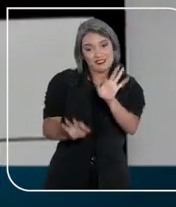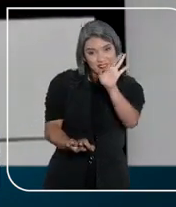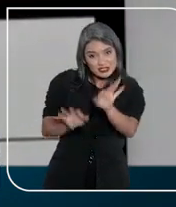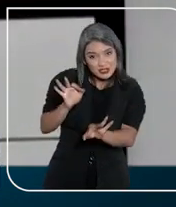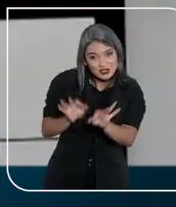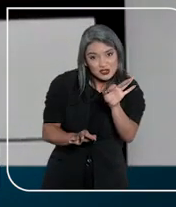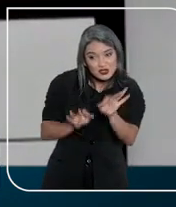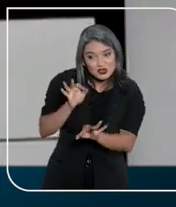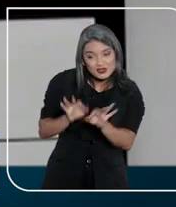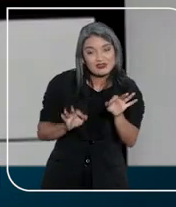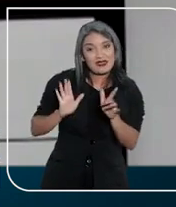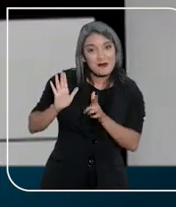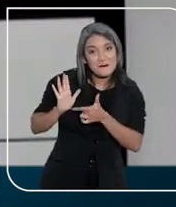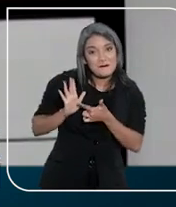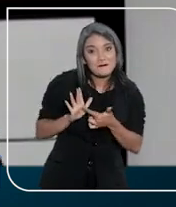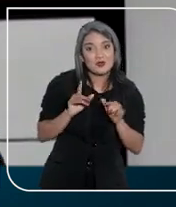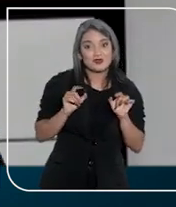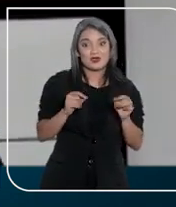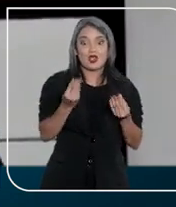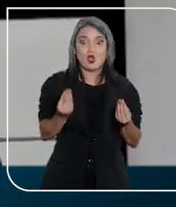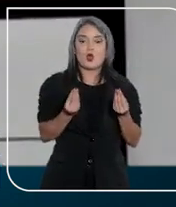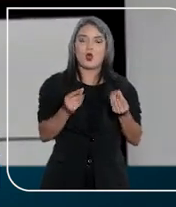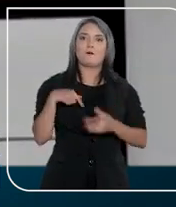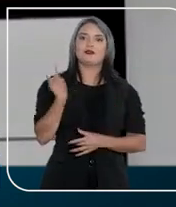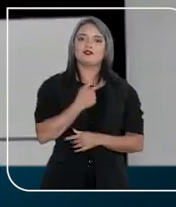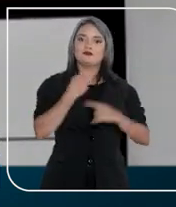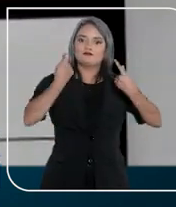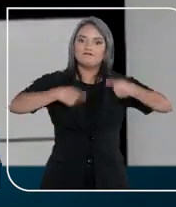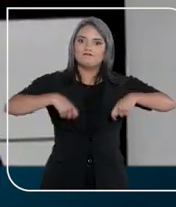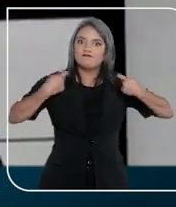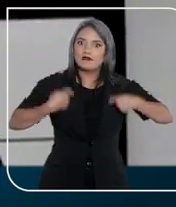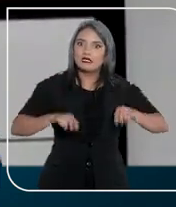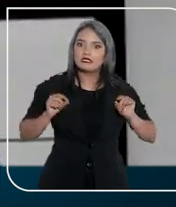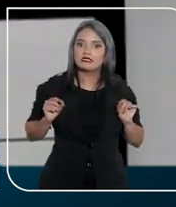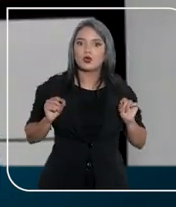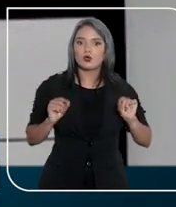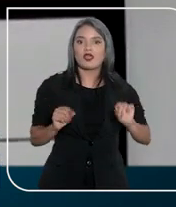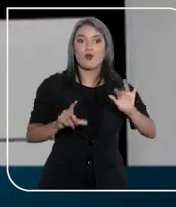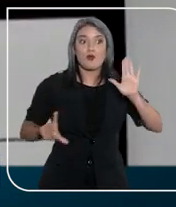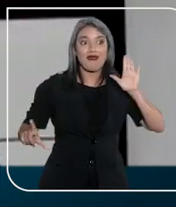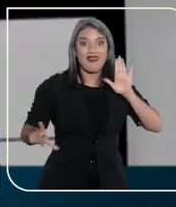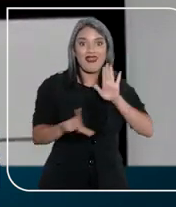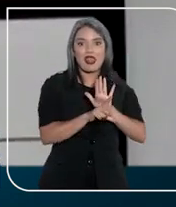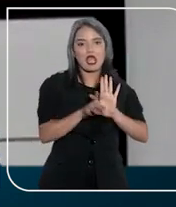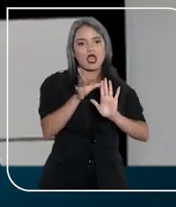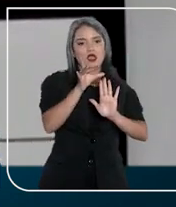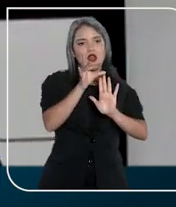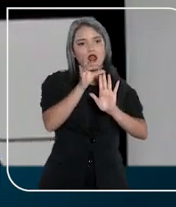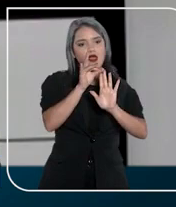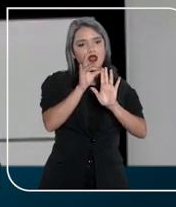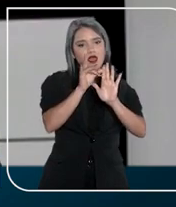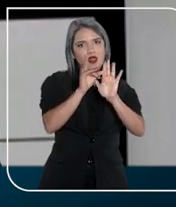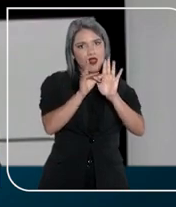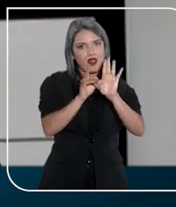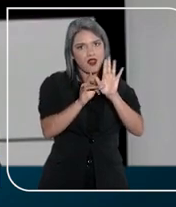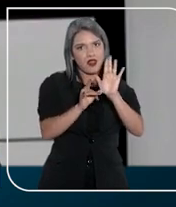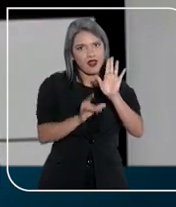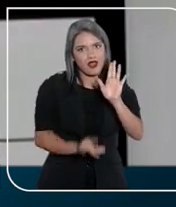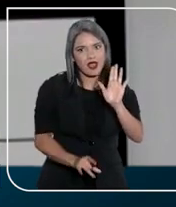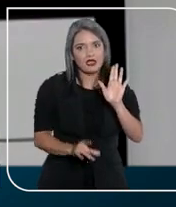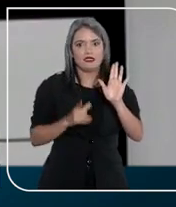nos demonstram o quanto nós precisamos, professor Fábio, de uma legislação que